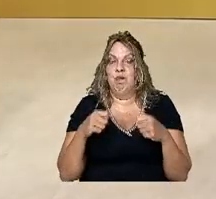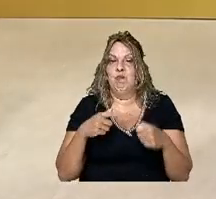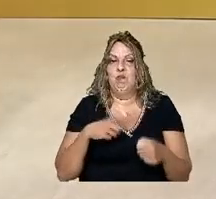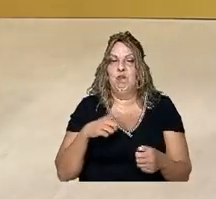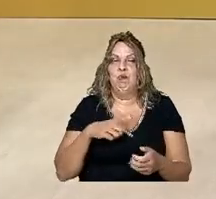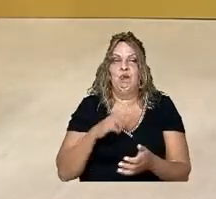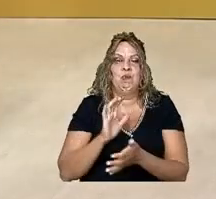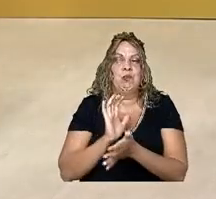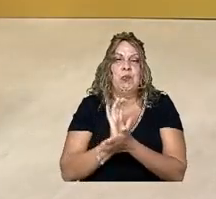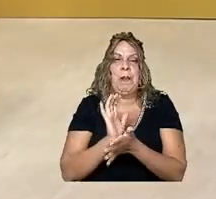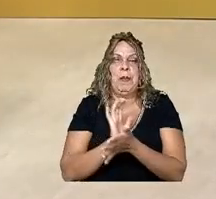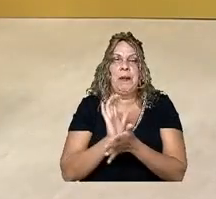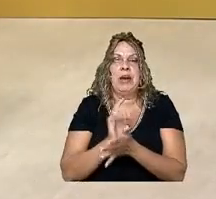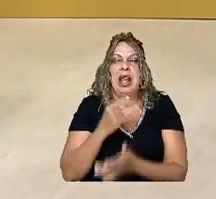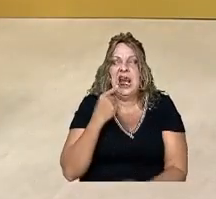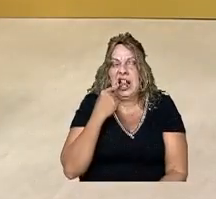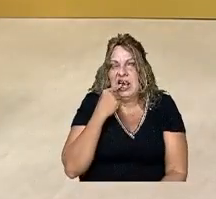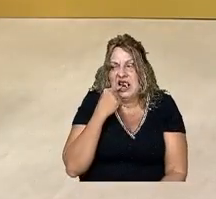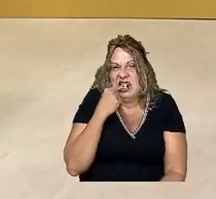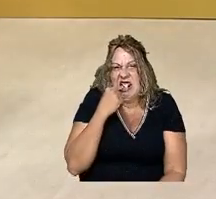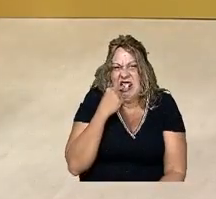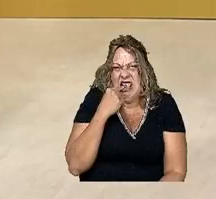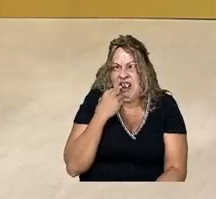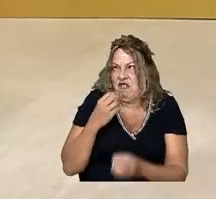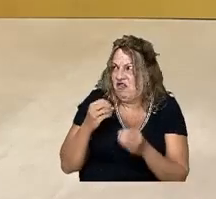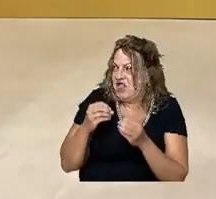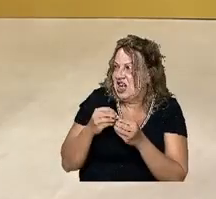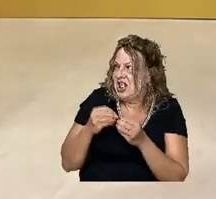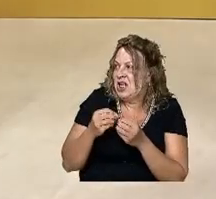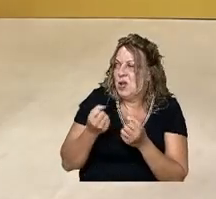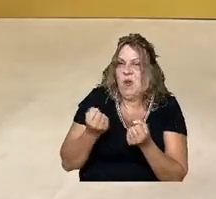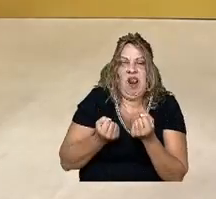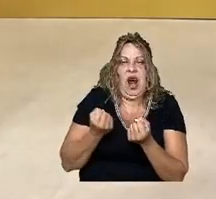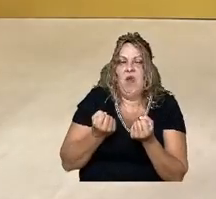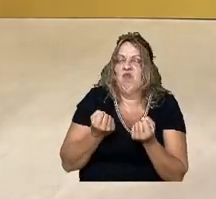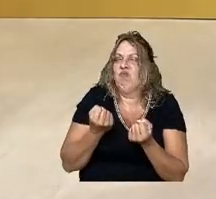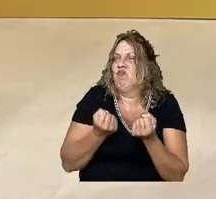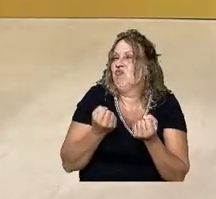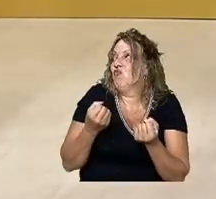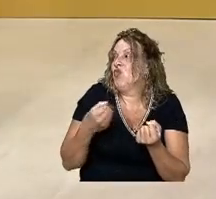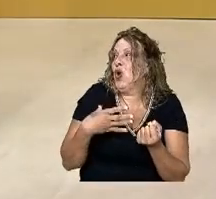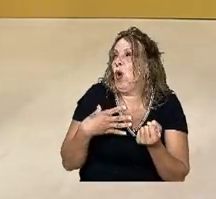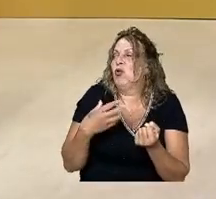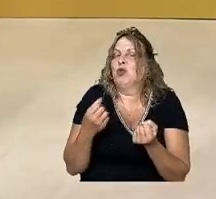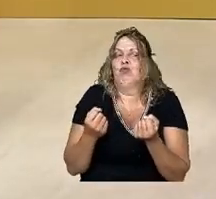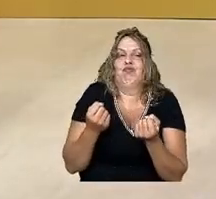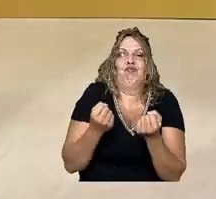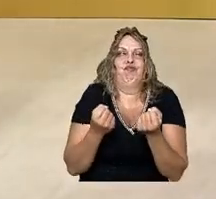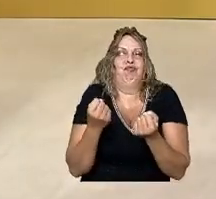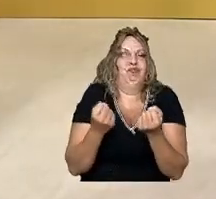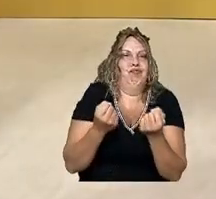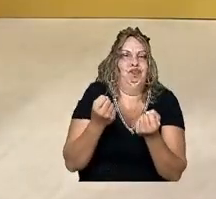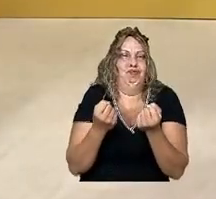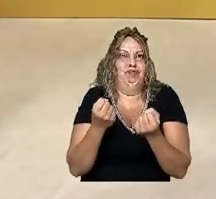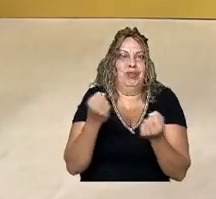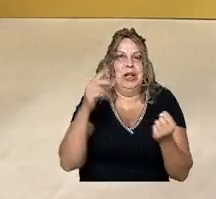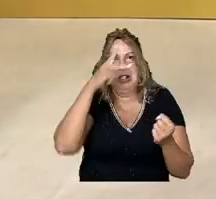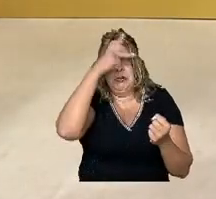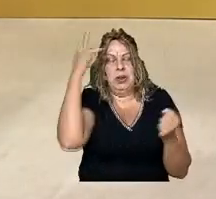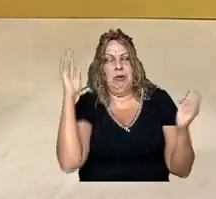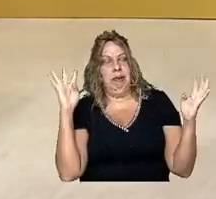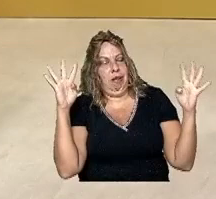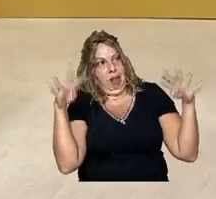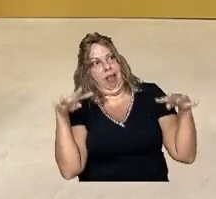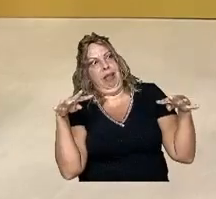buzinar assim, encher de inveja o vizinho. Cheguei! Tô de carro novo, vizinho. Bom, alguém vai realizar esse domingão de alegria